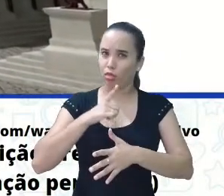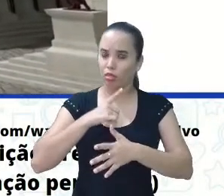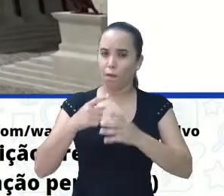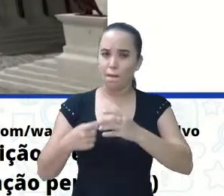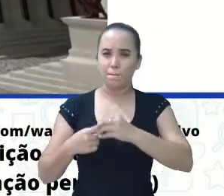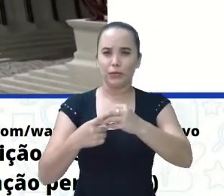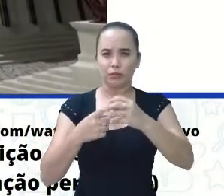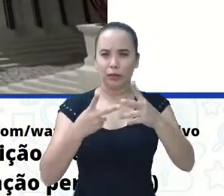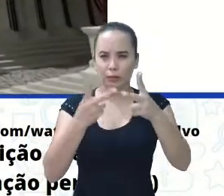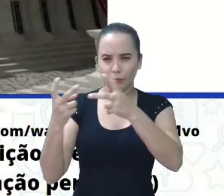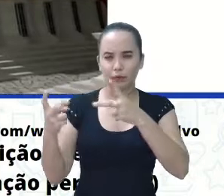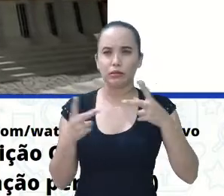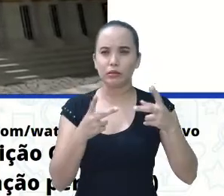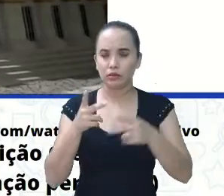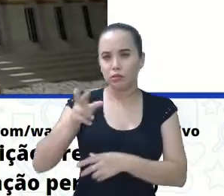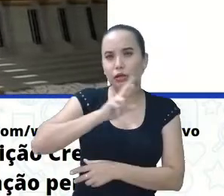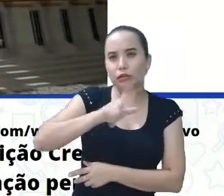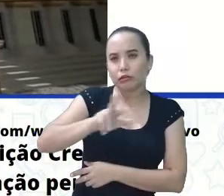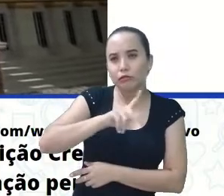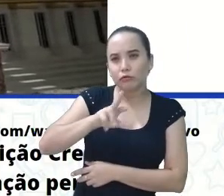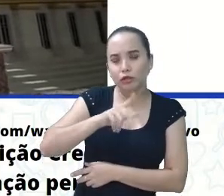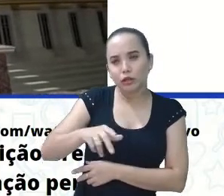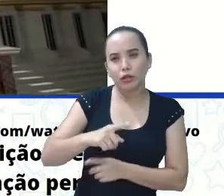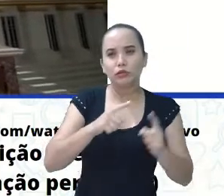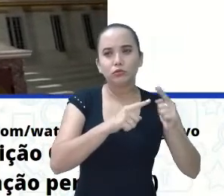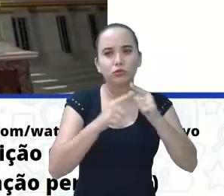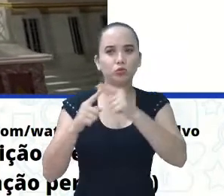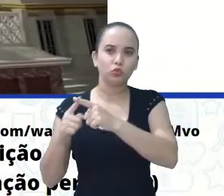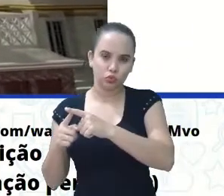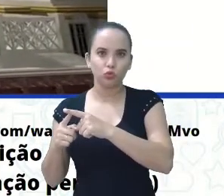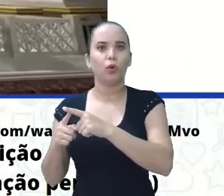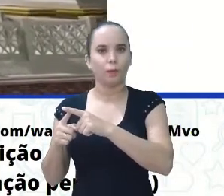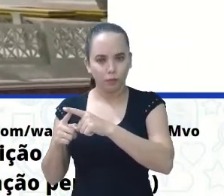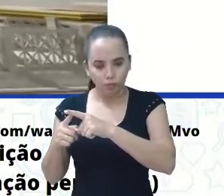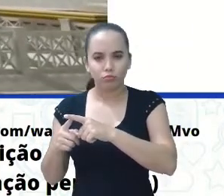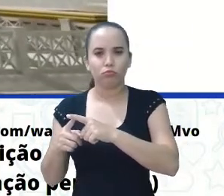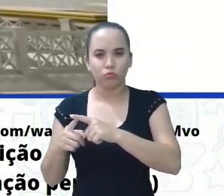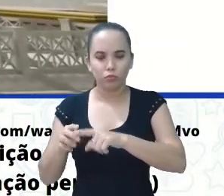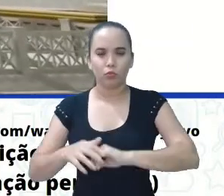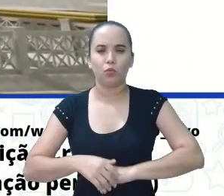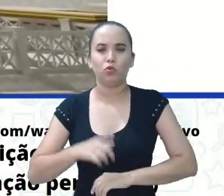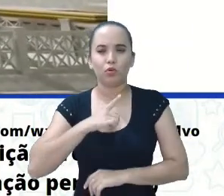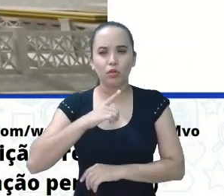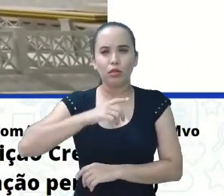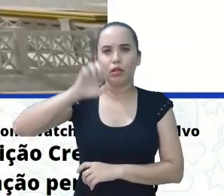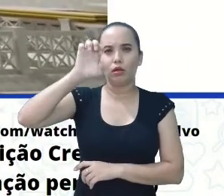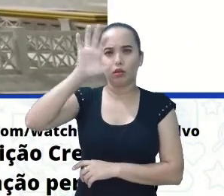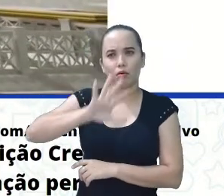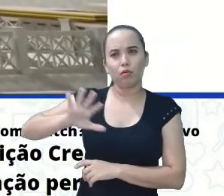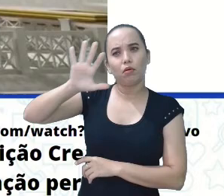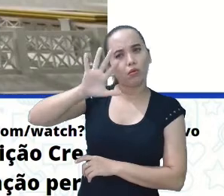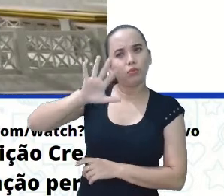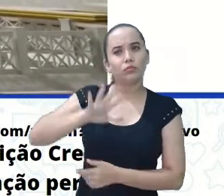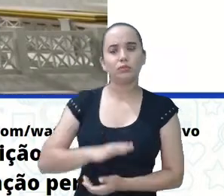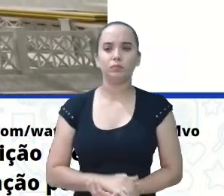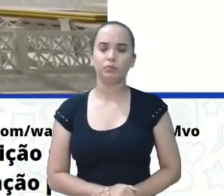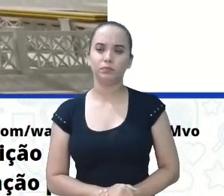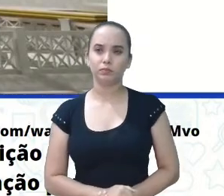em vista a diferença entre os tipos edilícios da Roma Antiga e aqueles da Europa.